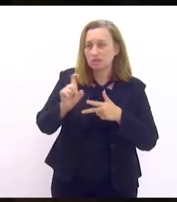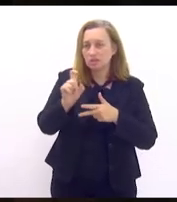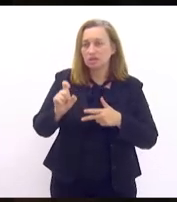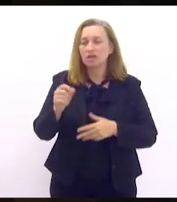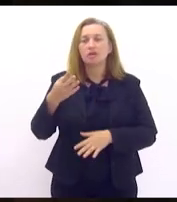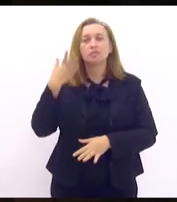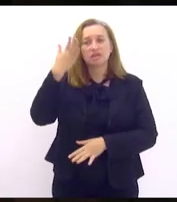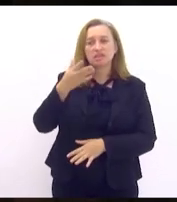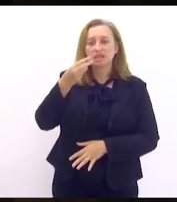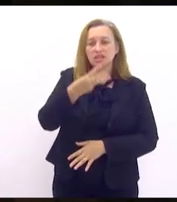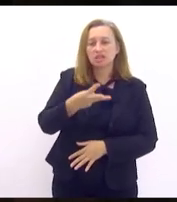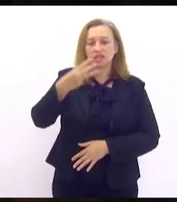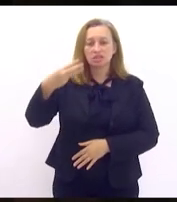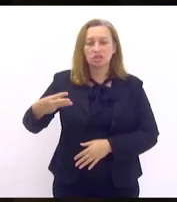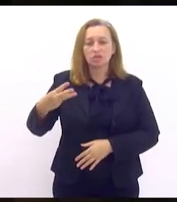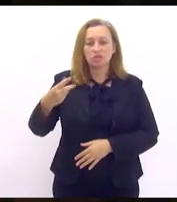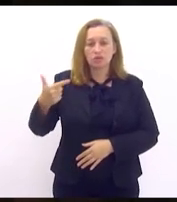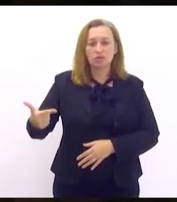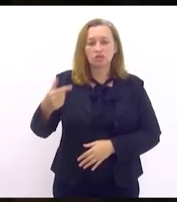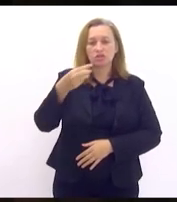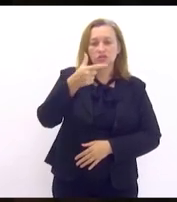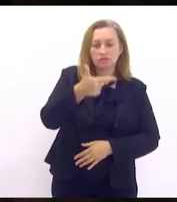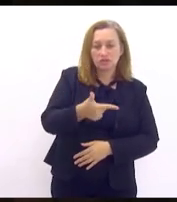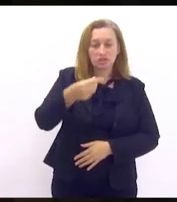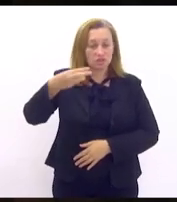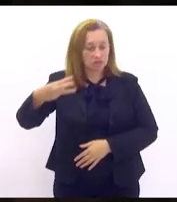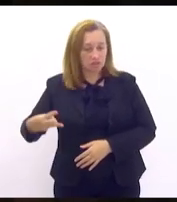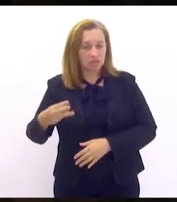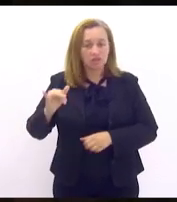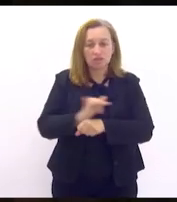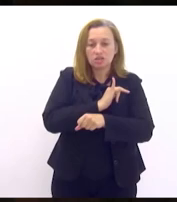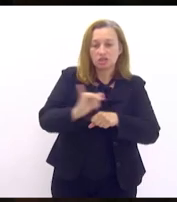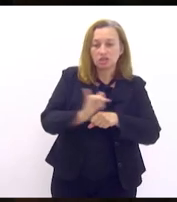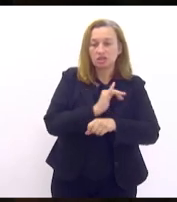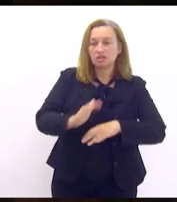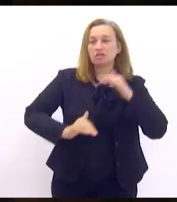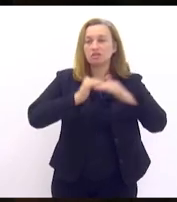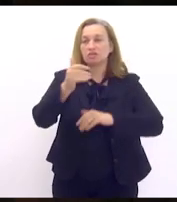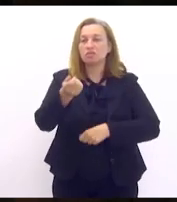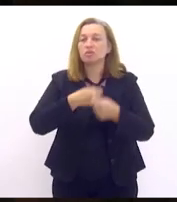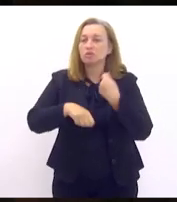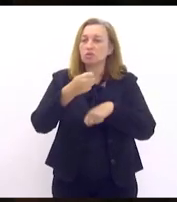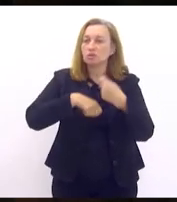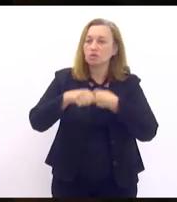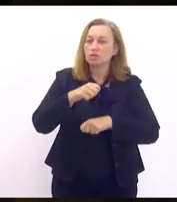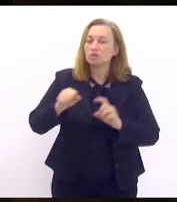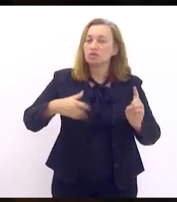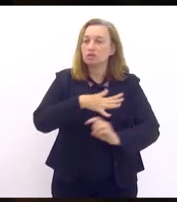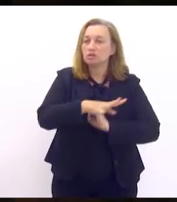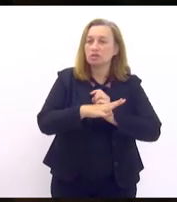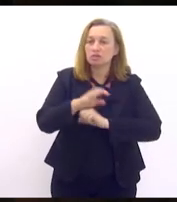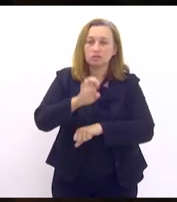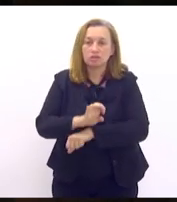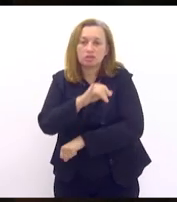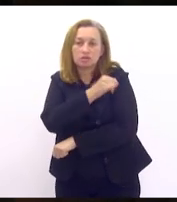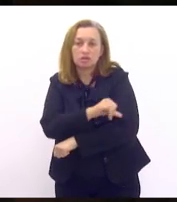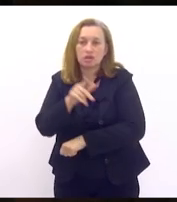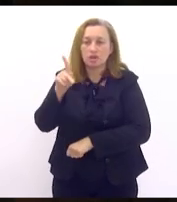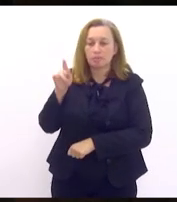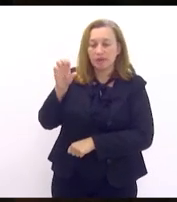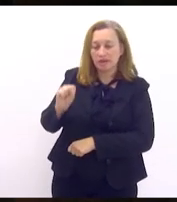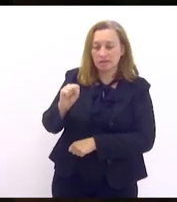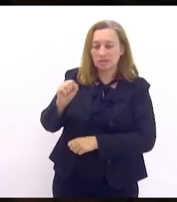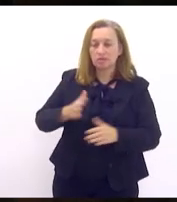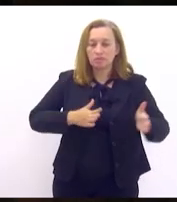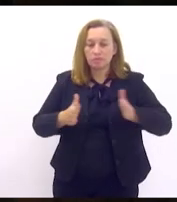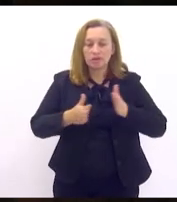número 32 de 23, que institui o Plano Estratégico de Desenvolvimento Econômico e Social do Estado do Rio de Janeiro, PEDES, para o período